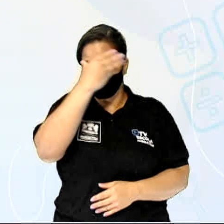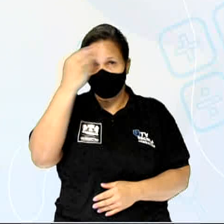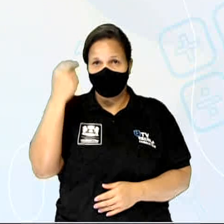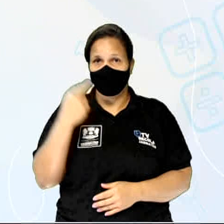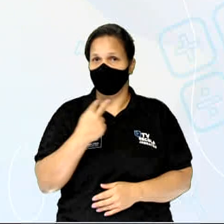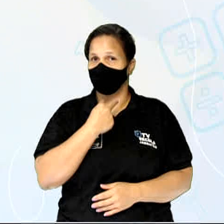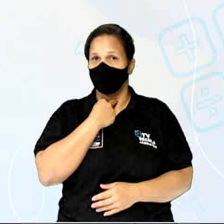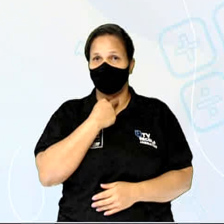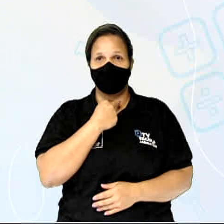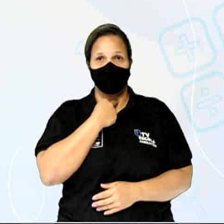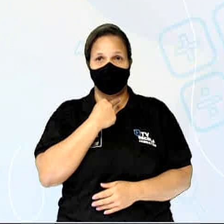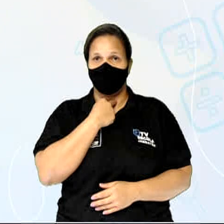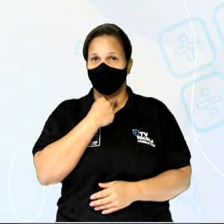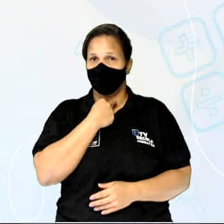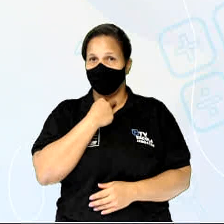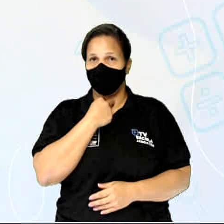questão